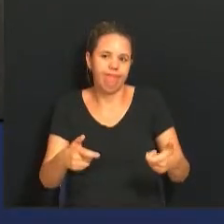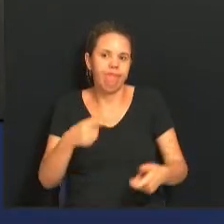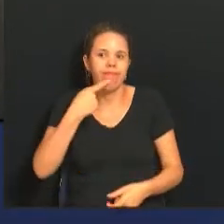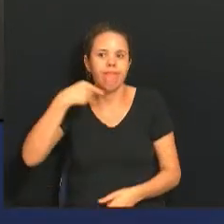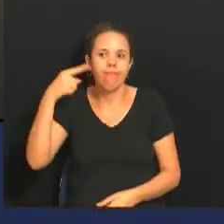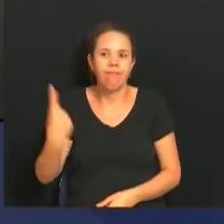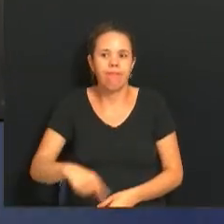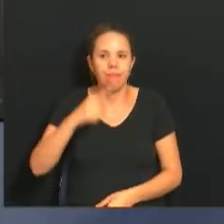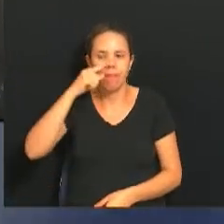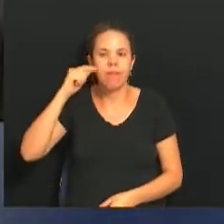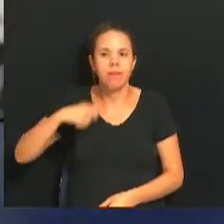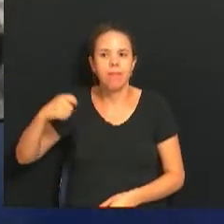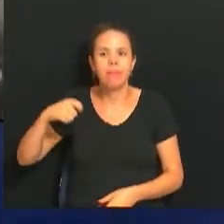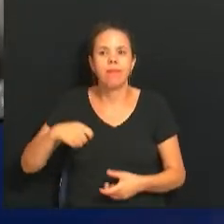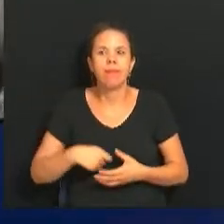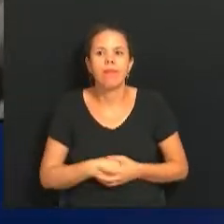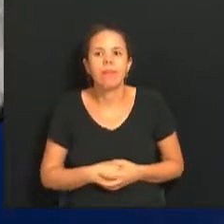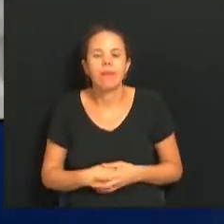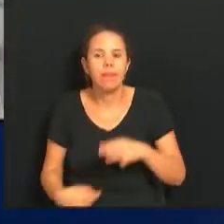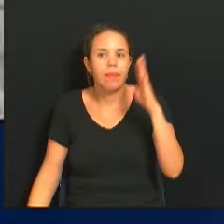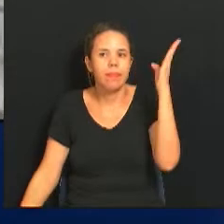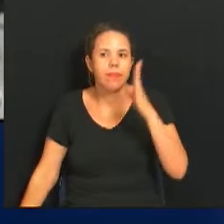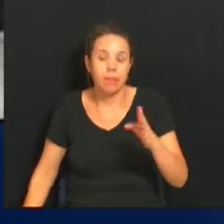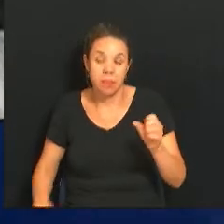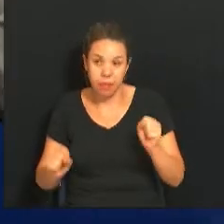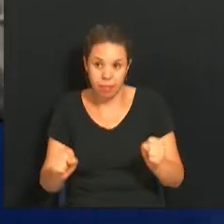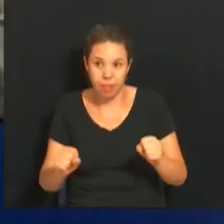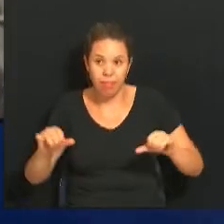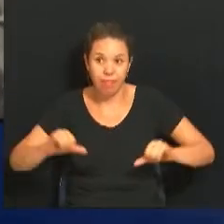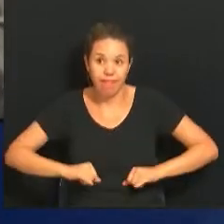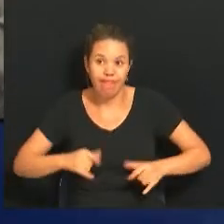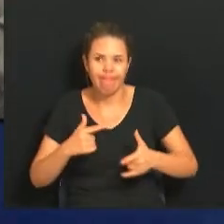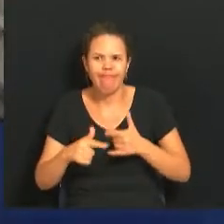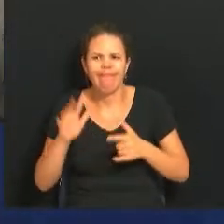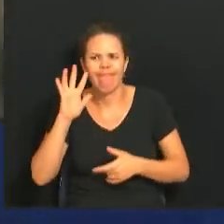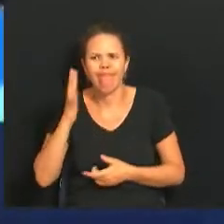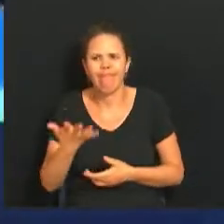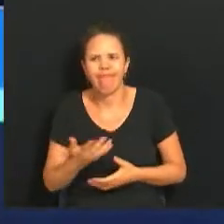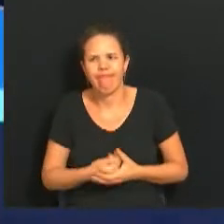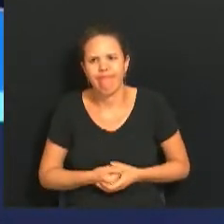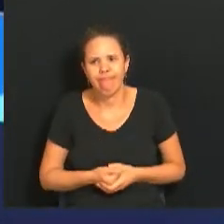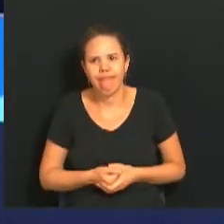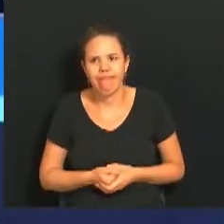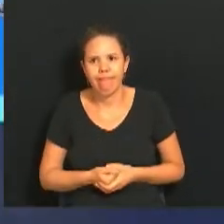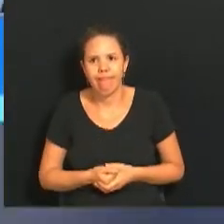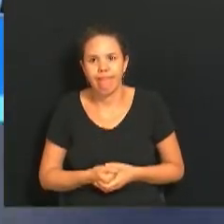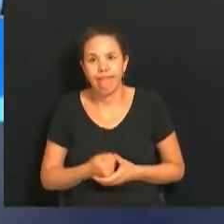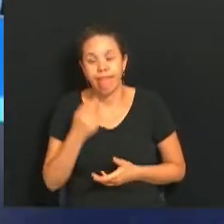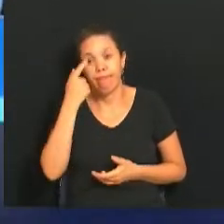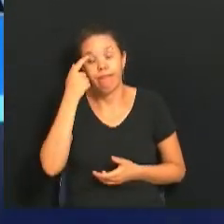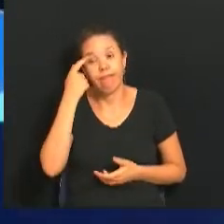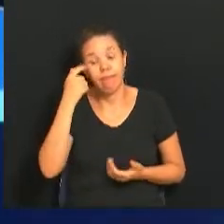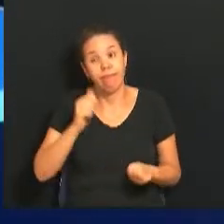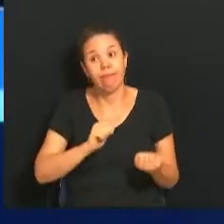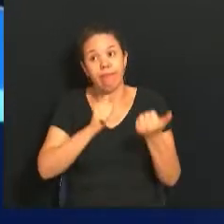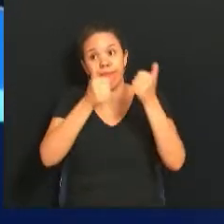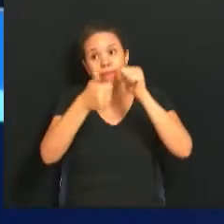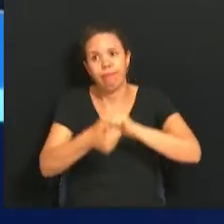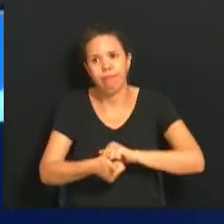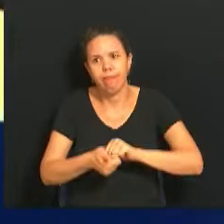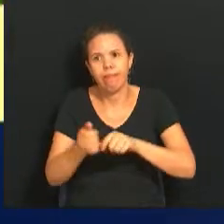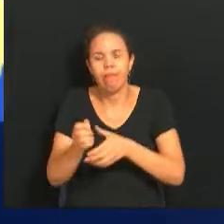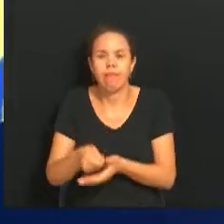e Ucrânia. O Brasil pode sofrer alguma consequência? E no esporte, vôlei